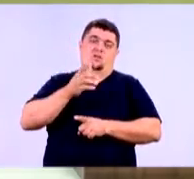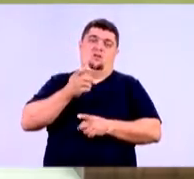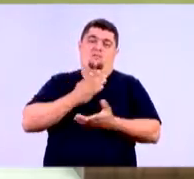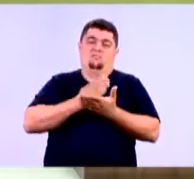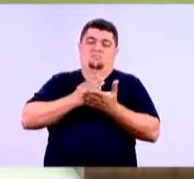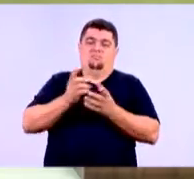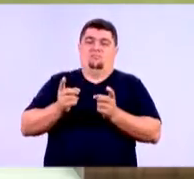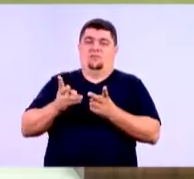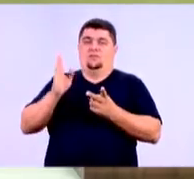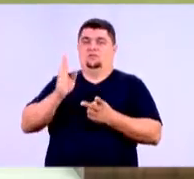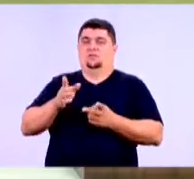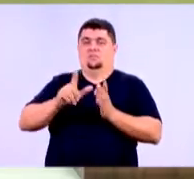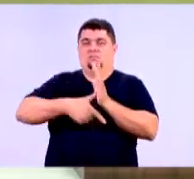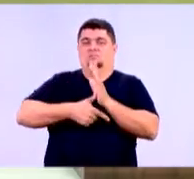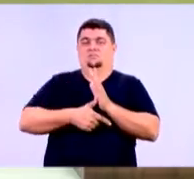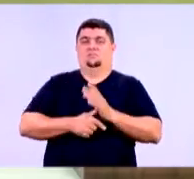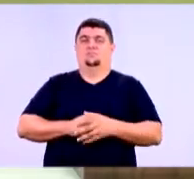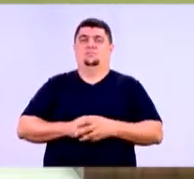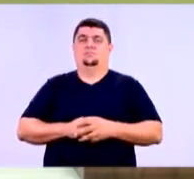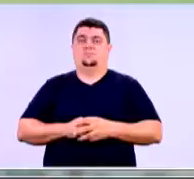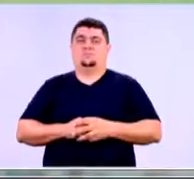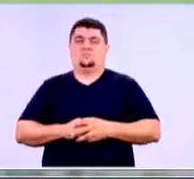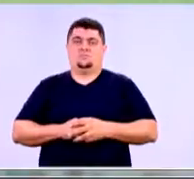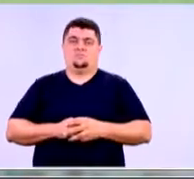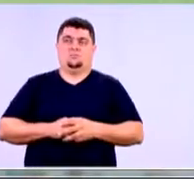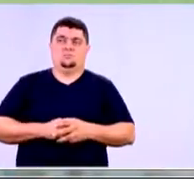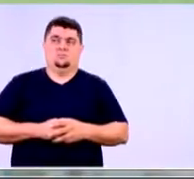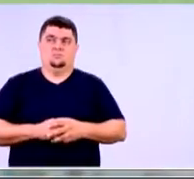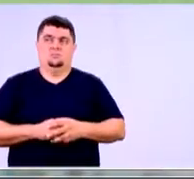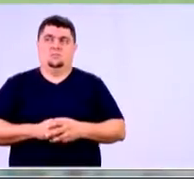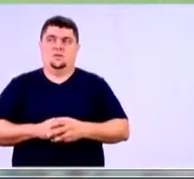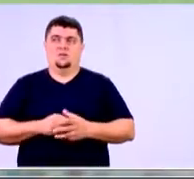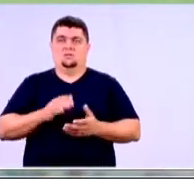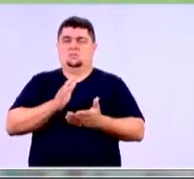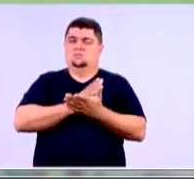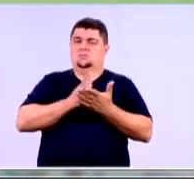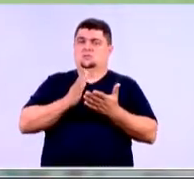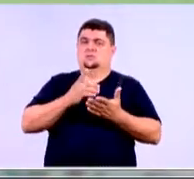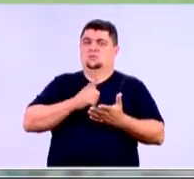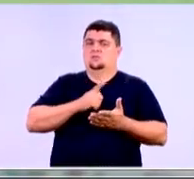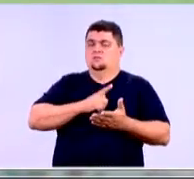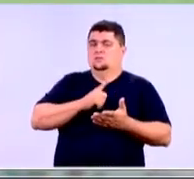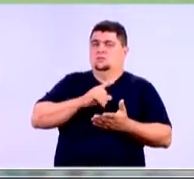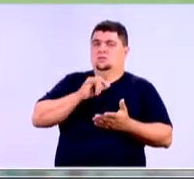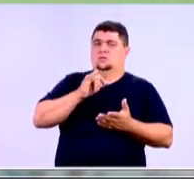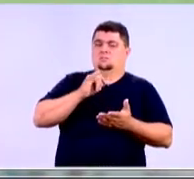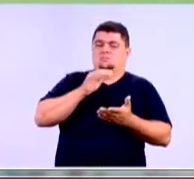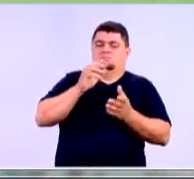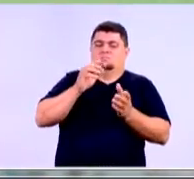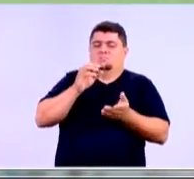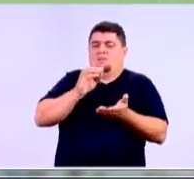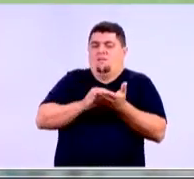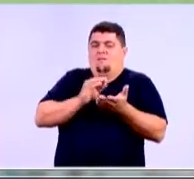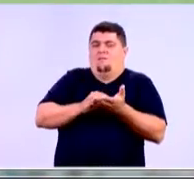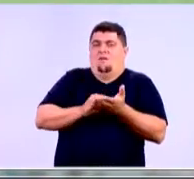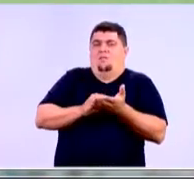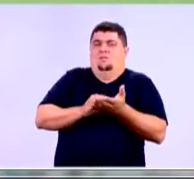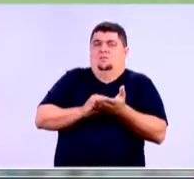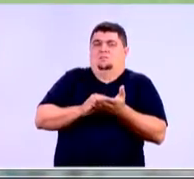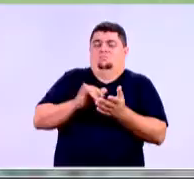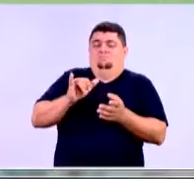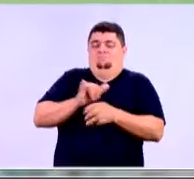que estão em atraso. E aqui, gente, nós estamos tentando fazer uma aproximação de inadimplência para o conceito de